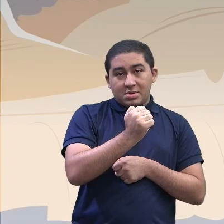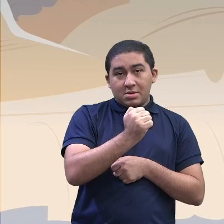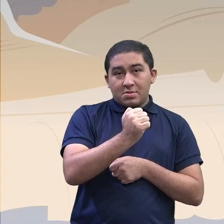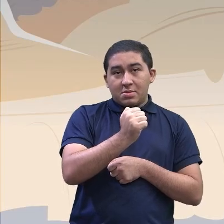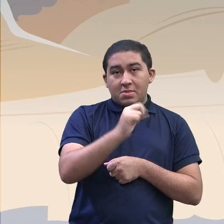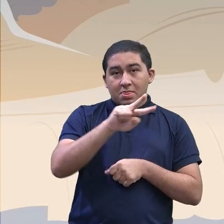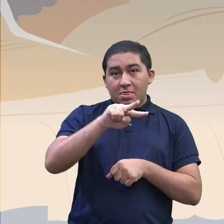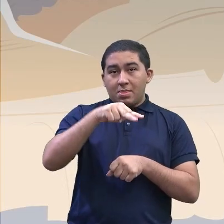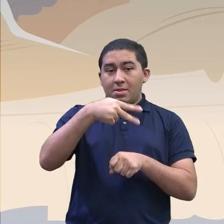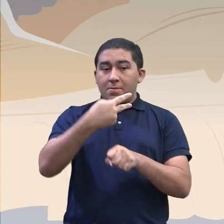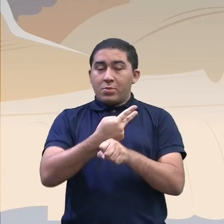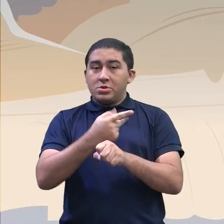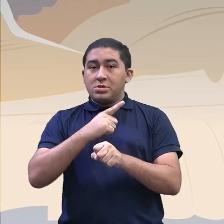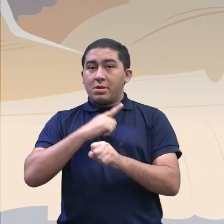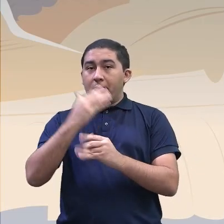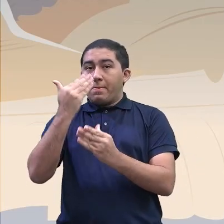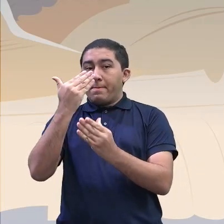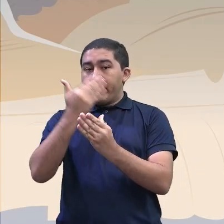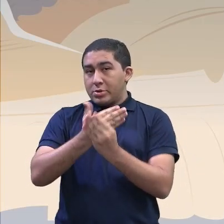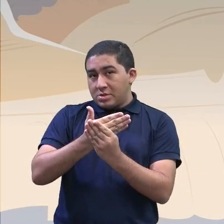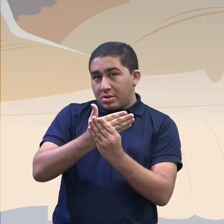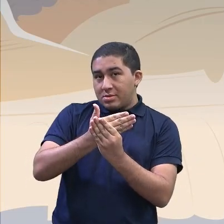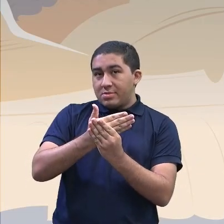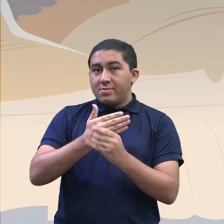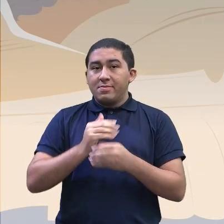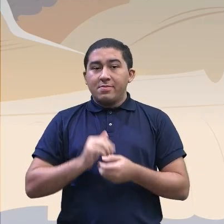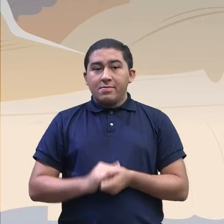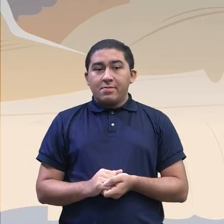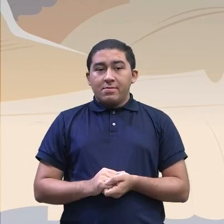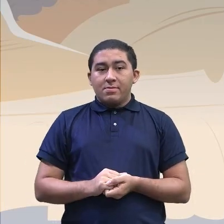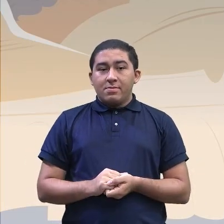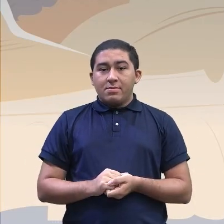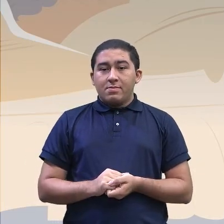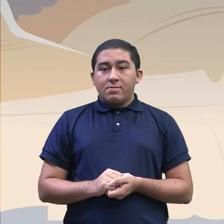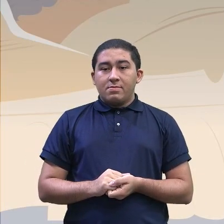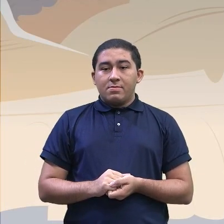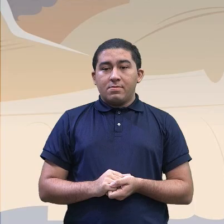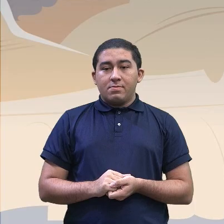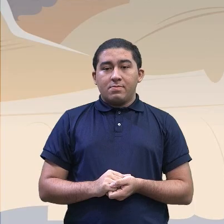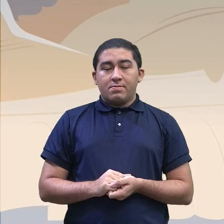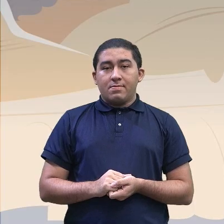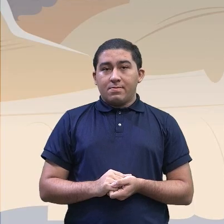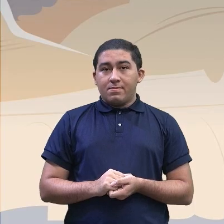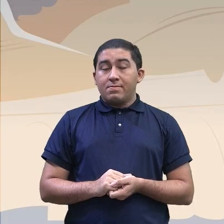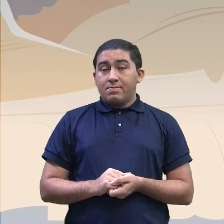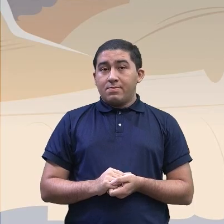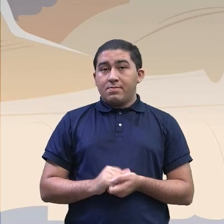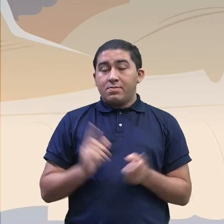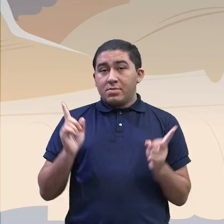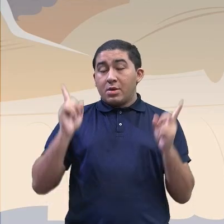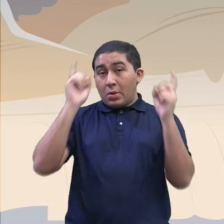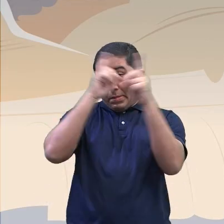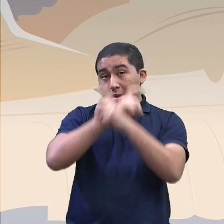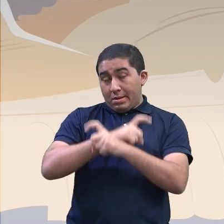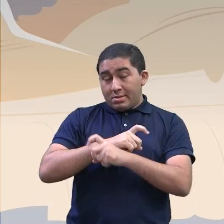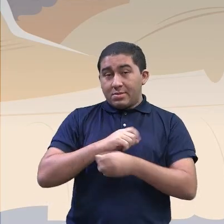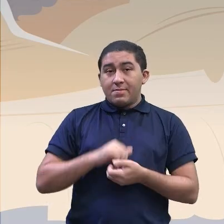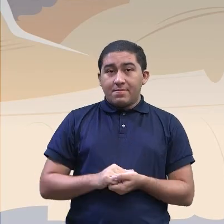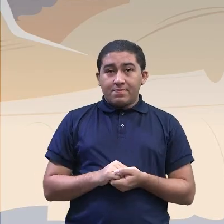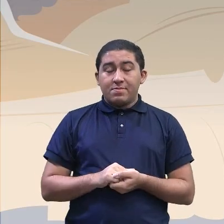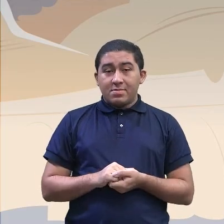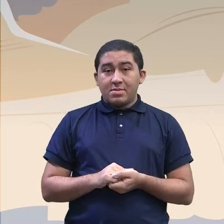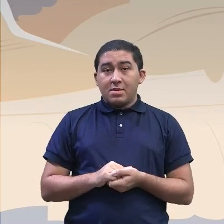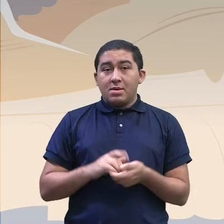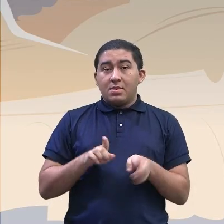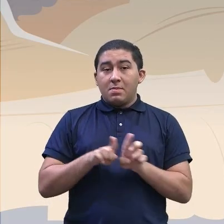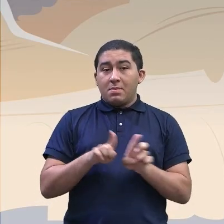responder processo por isso, né? Então, é uma situação assim, bem complicada, mas isso aqui é uma